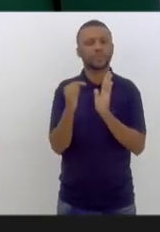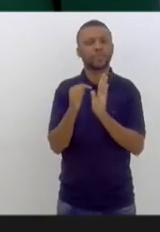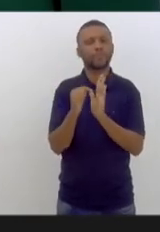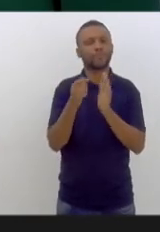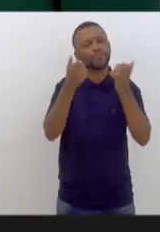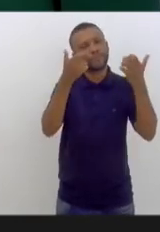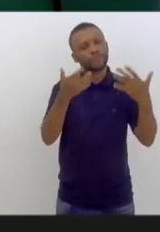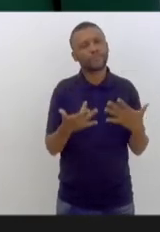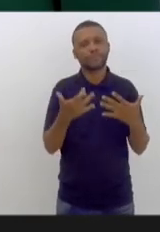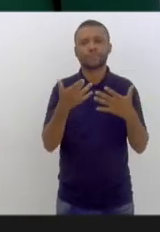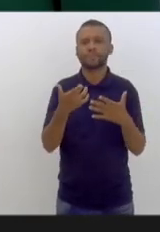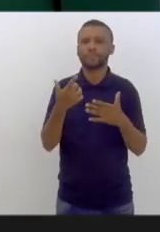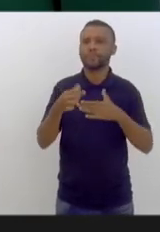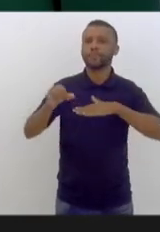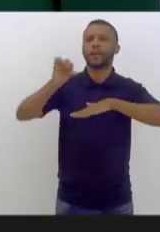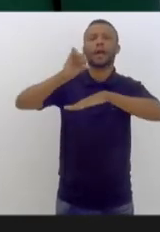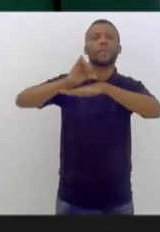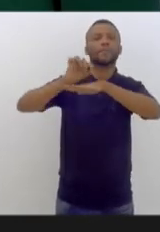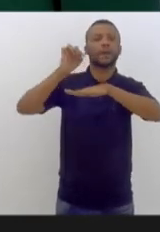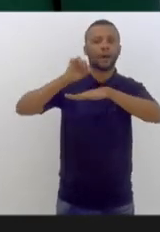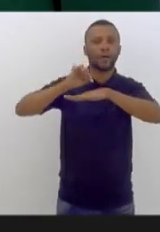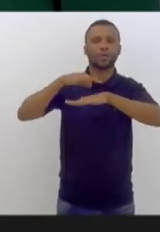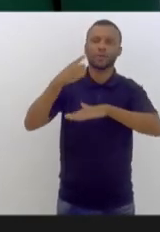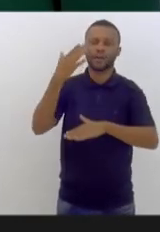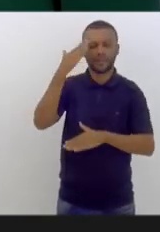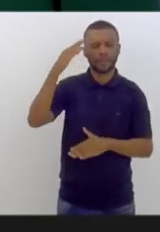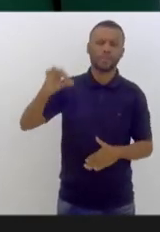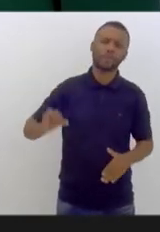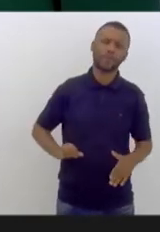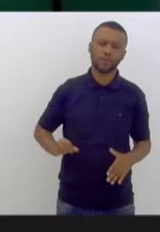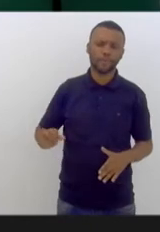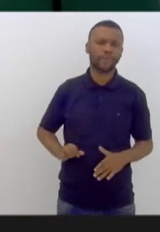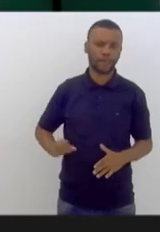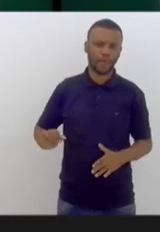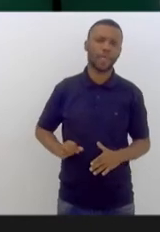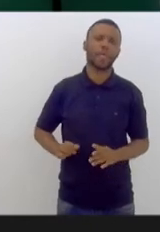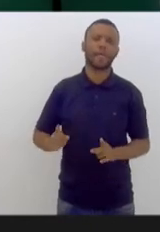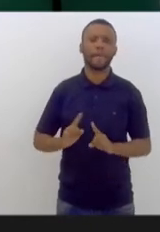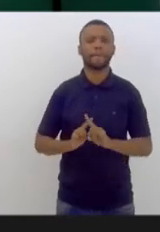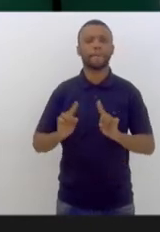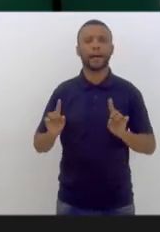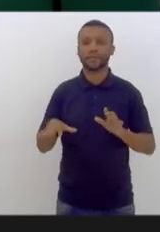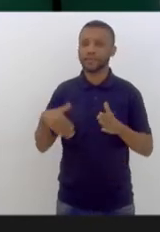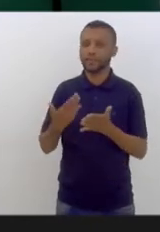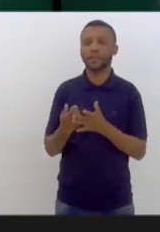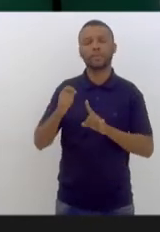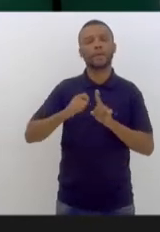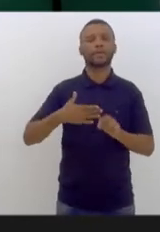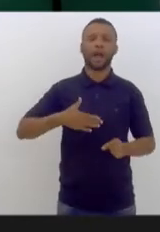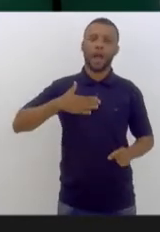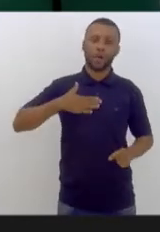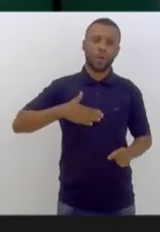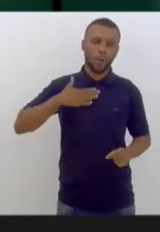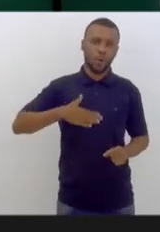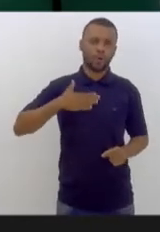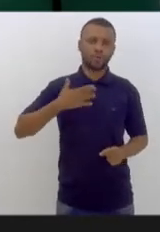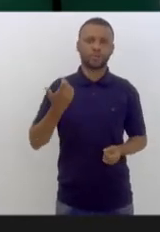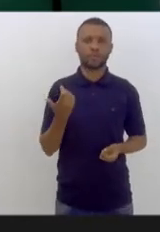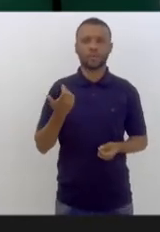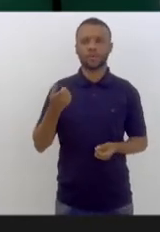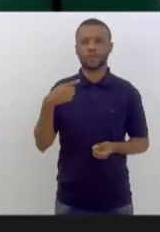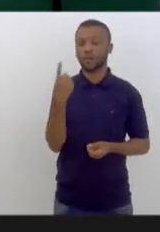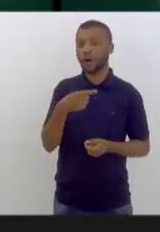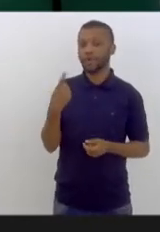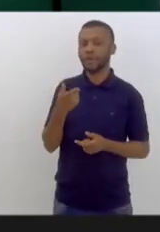a capital. Então, assim, nós sabemos que vamos sofrer com isso, mas desde de agosto, a Undim vem